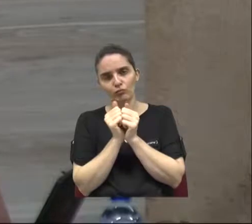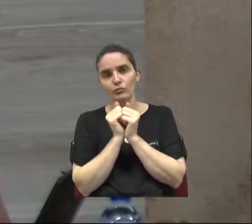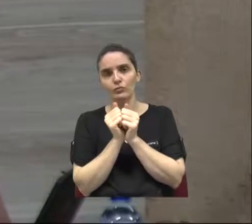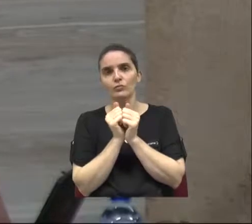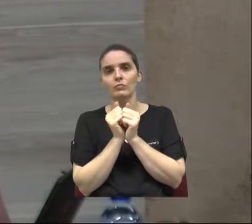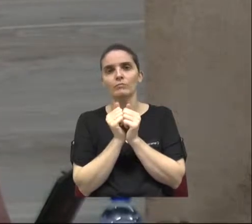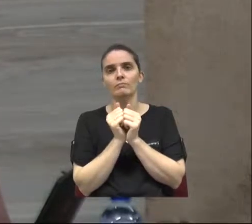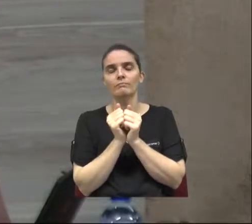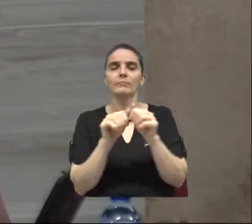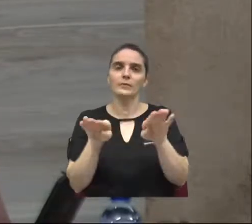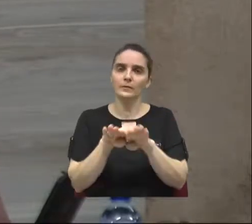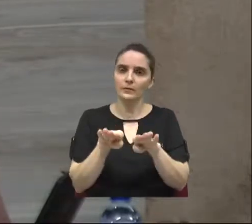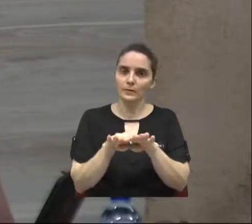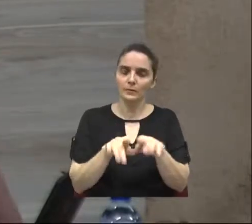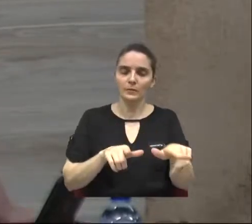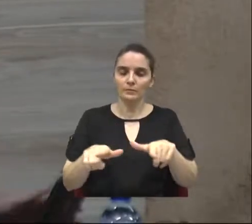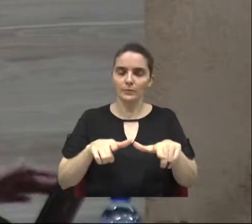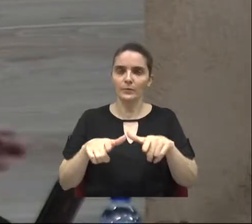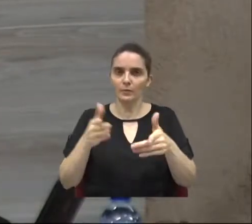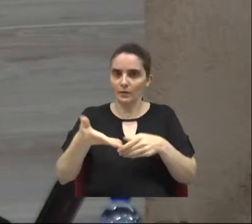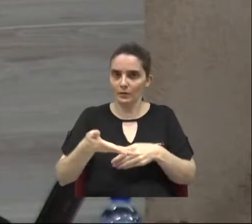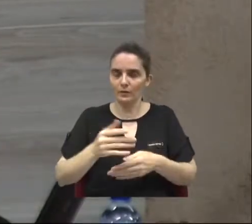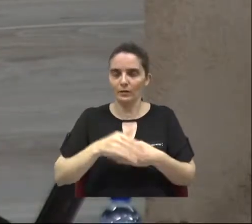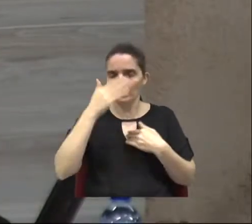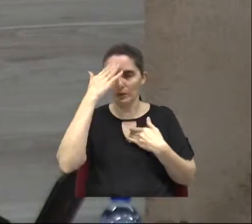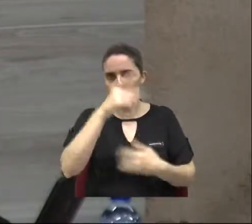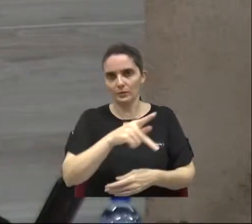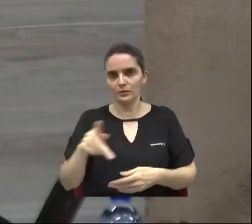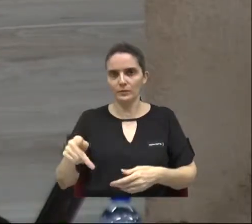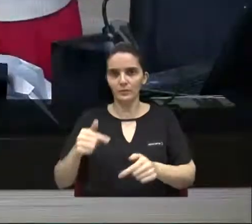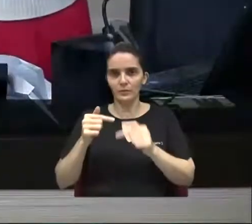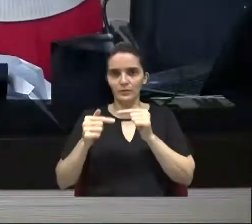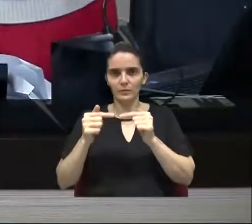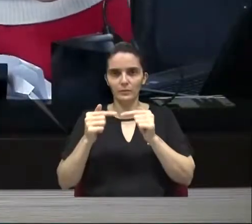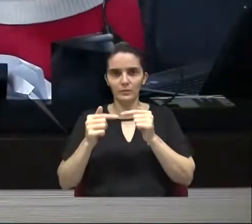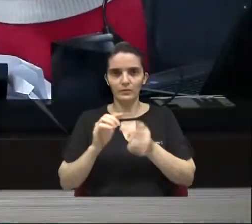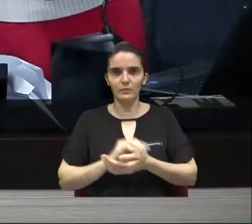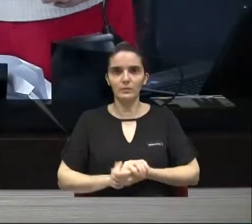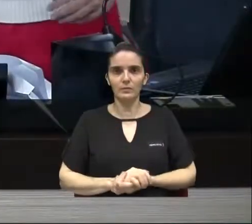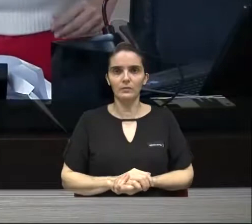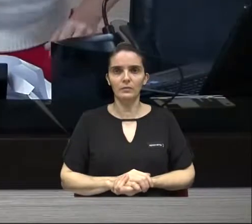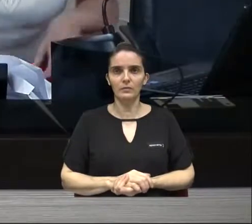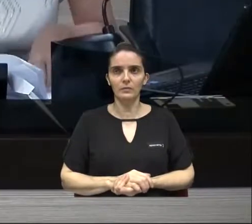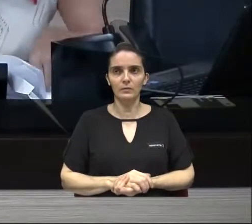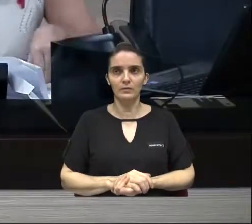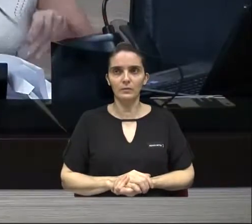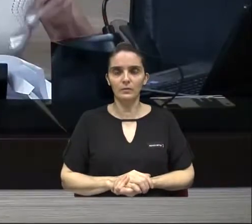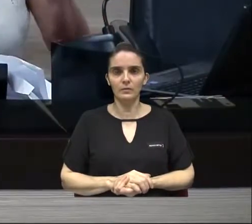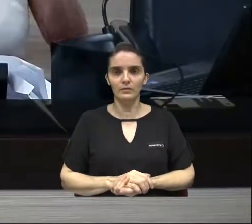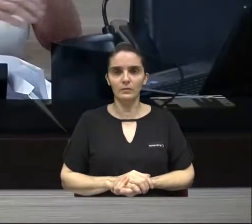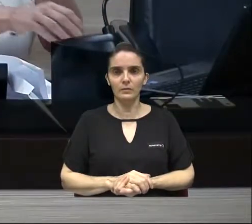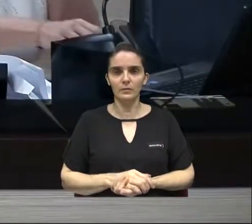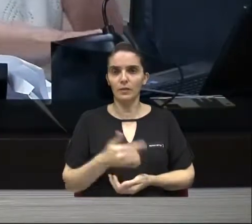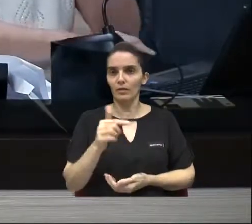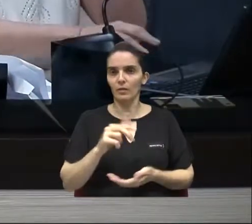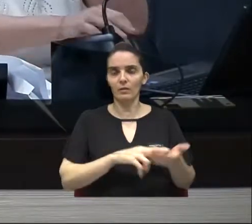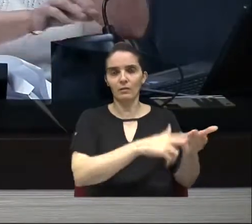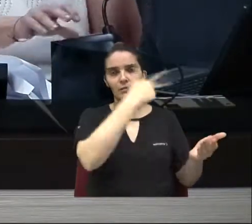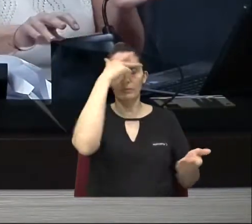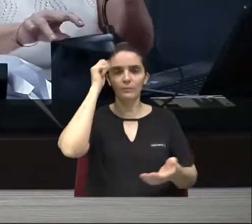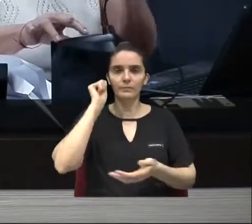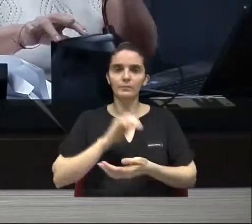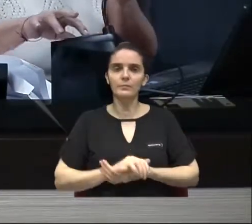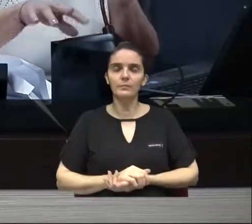mais esse trabalho. Muito obrigada, senhor presidente. Continua em discussão. Não havendo a executivo.